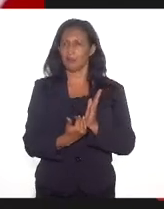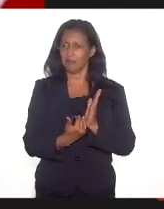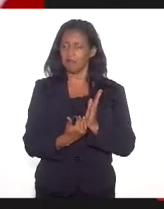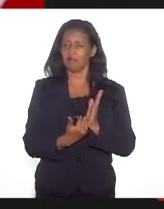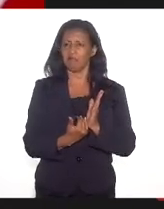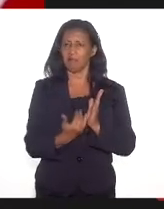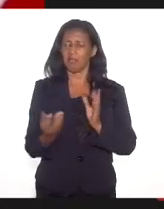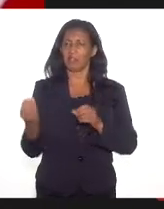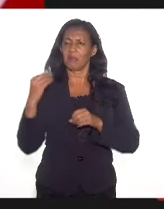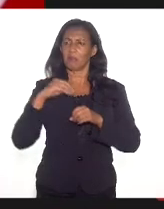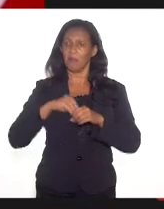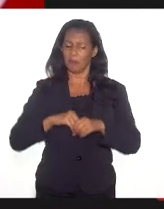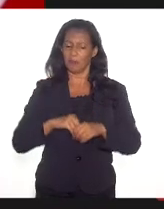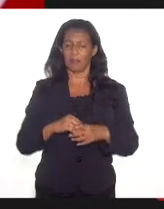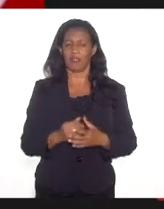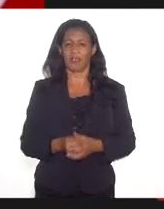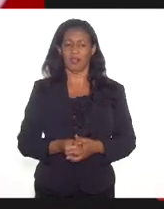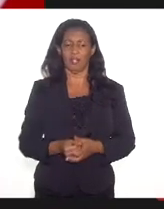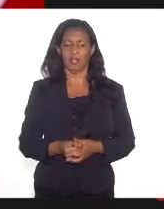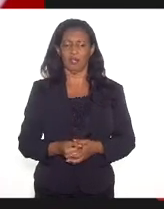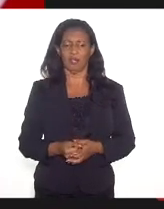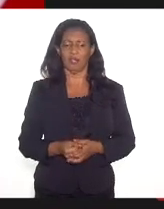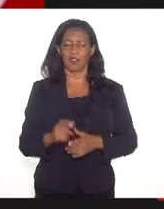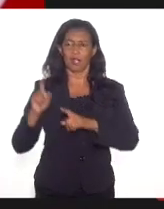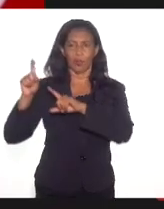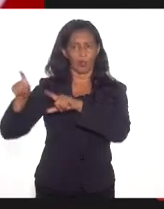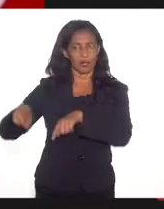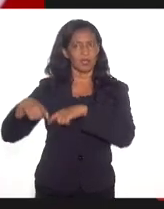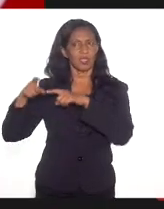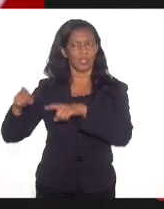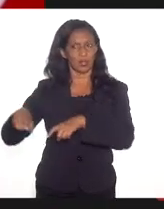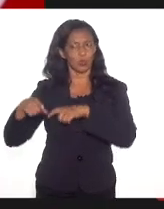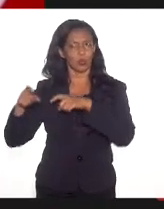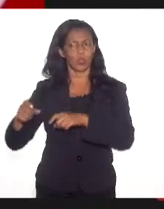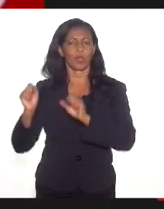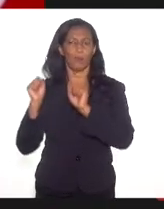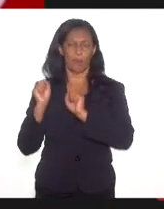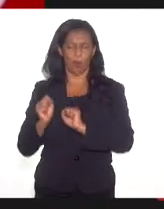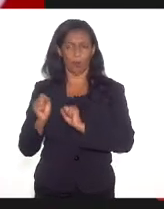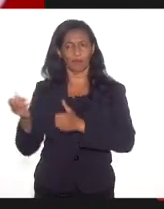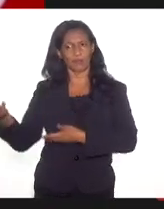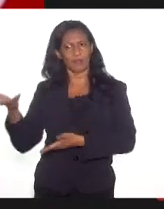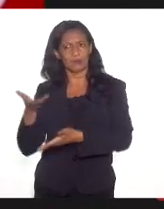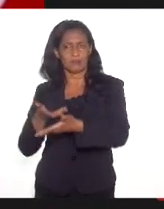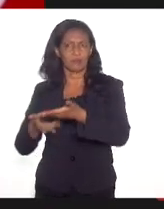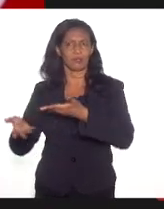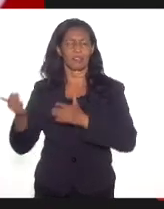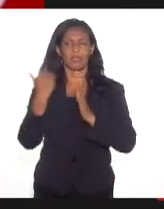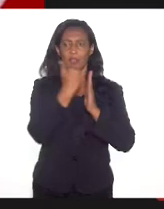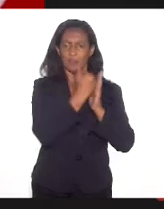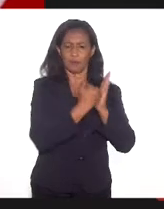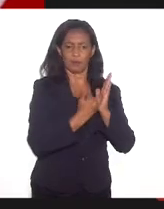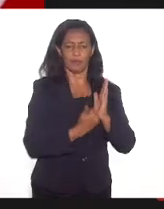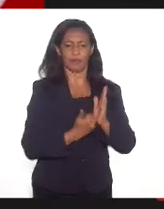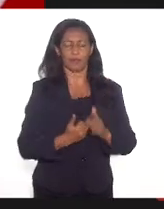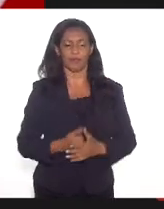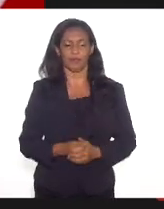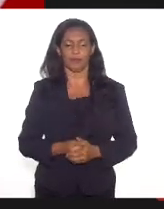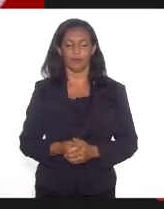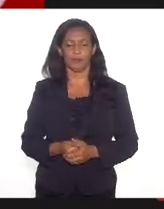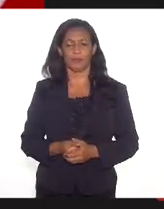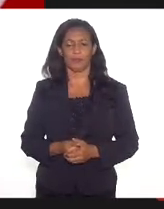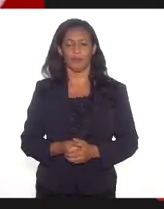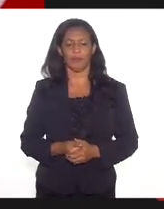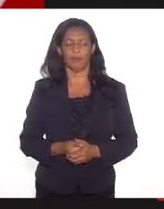sejam implementados né e que a nossa agricultura possa ter acesso aí a esses programas vou tentar